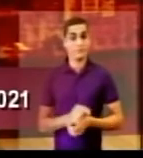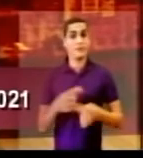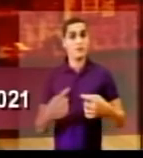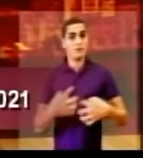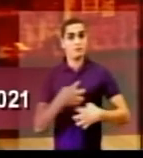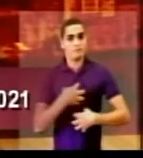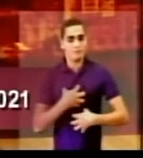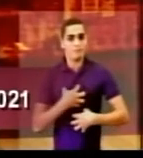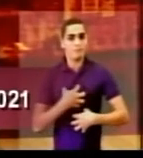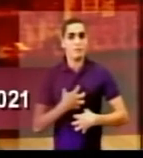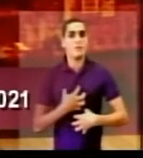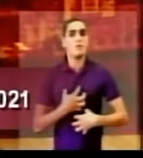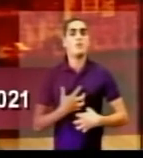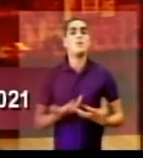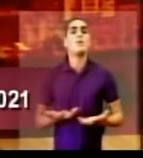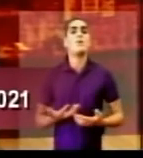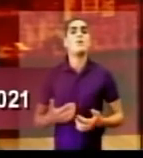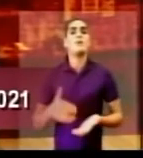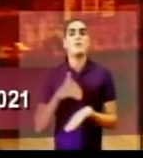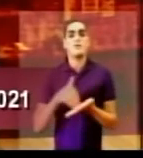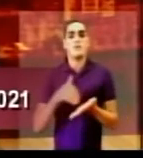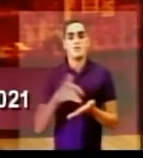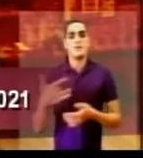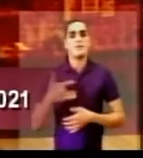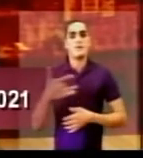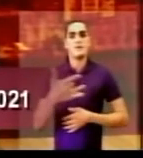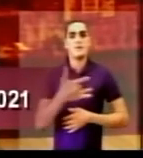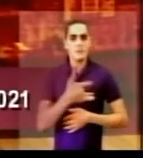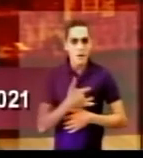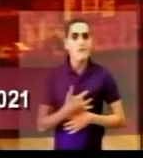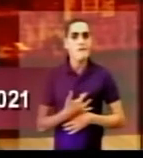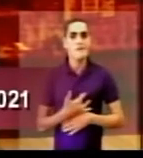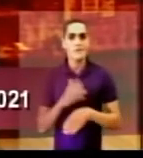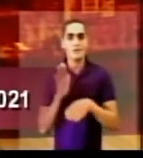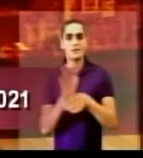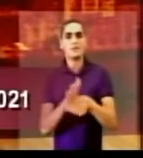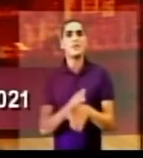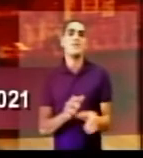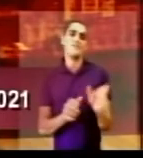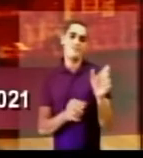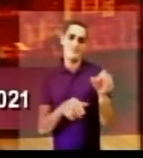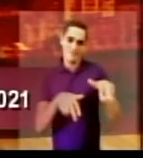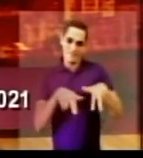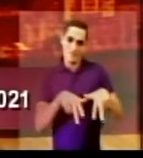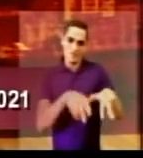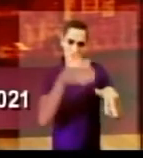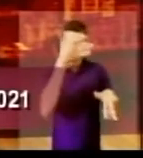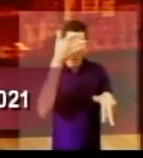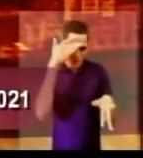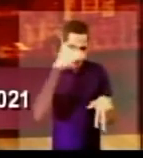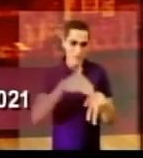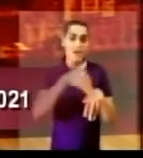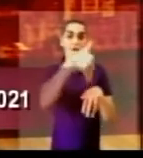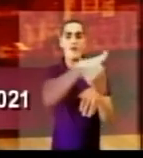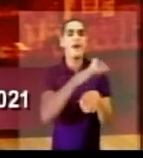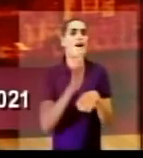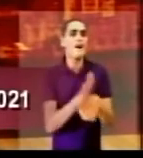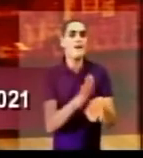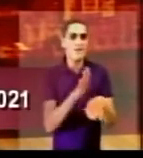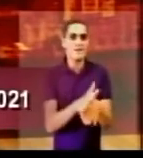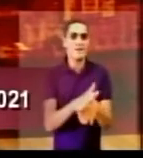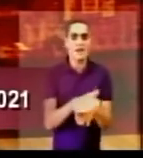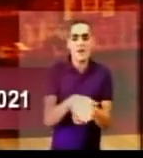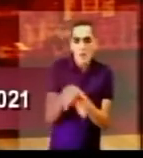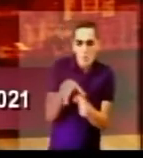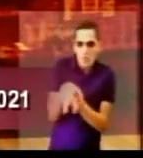saúde pode esperar da dedicação das pessoas. E não foram só deles, eles foram um símbolo para mim,